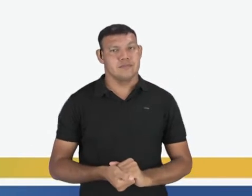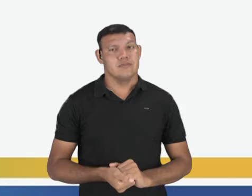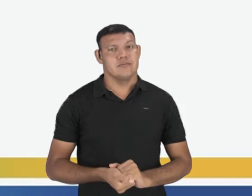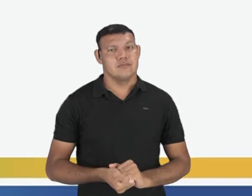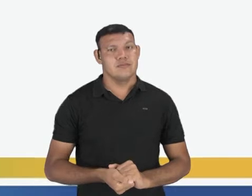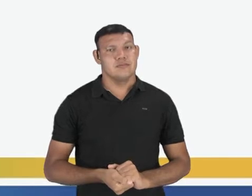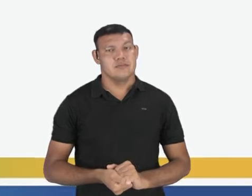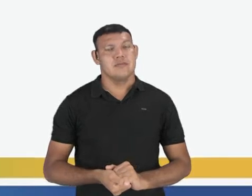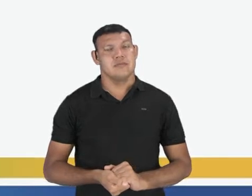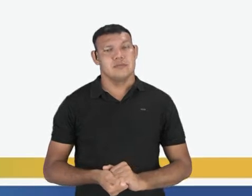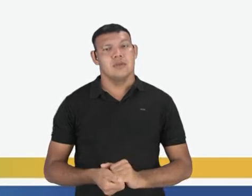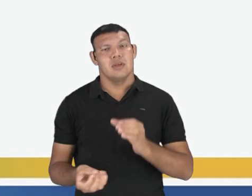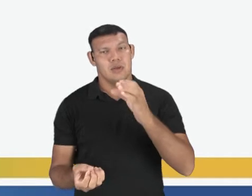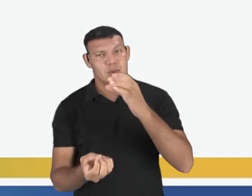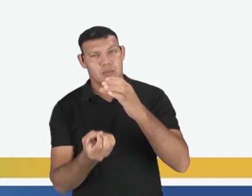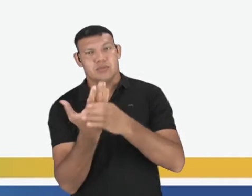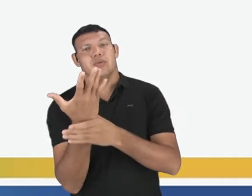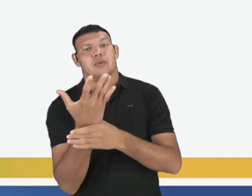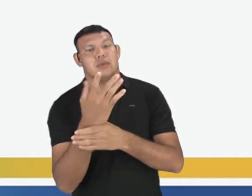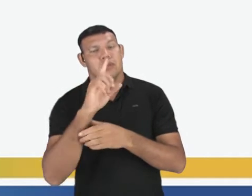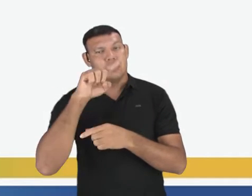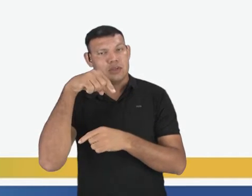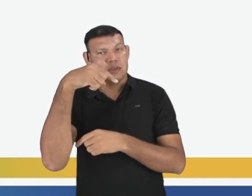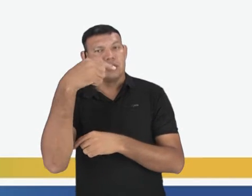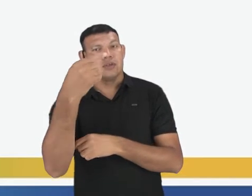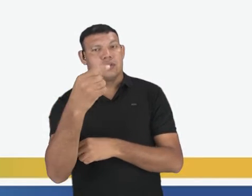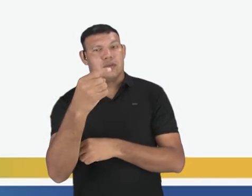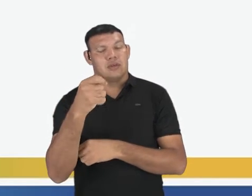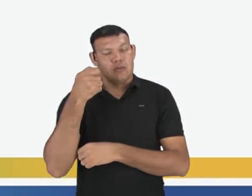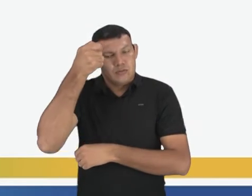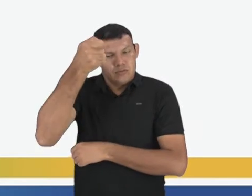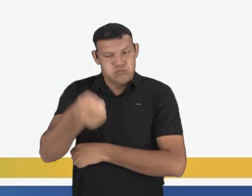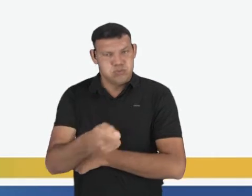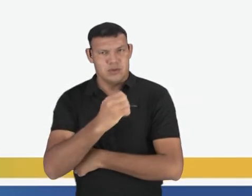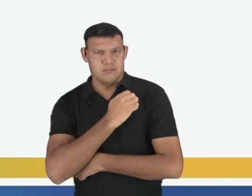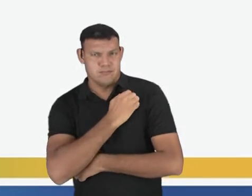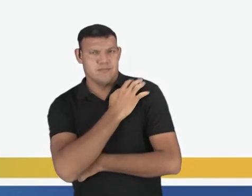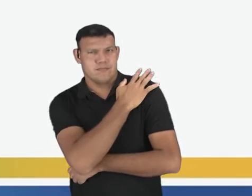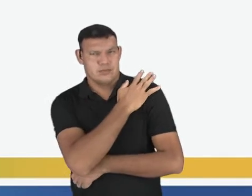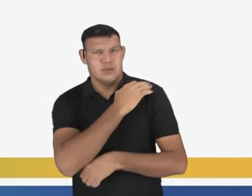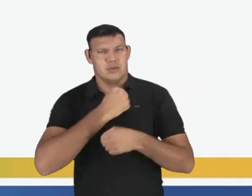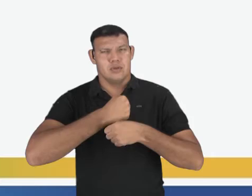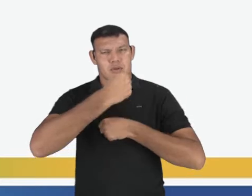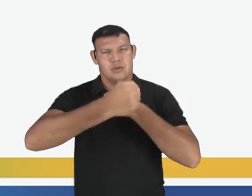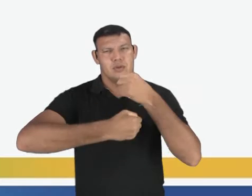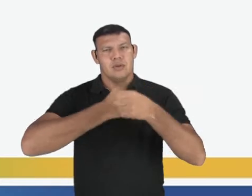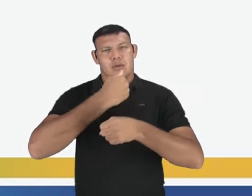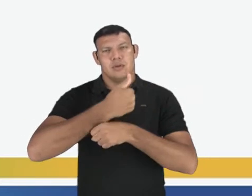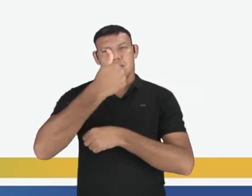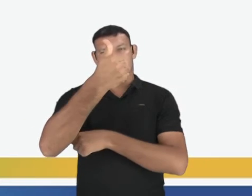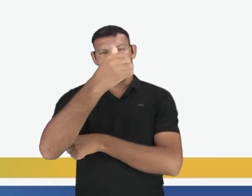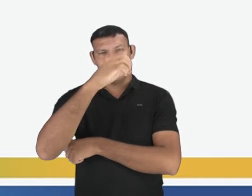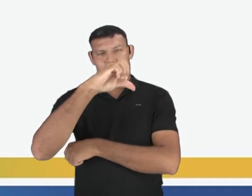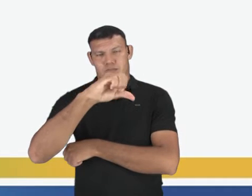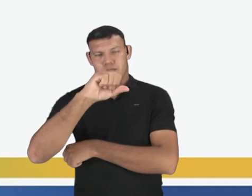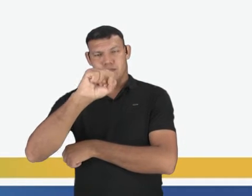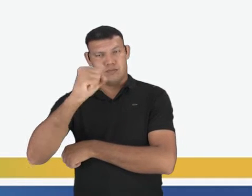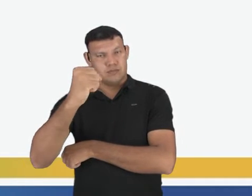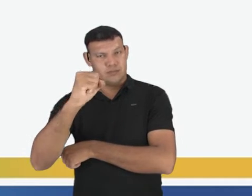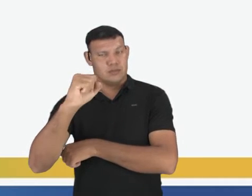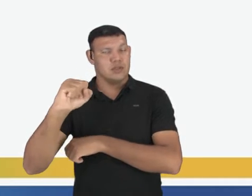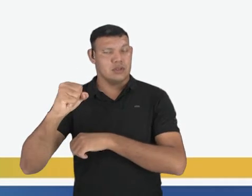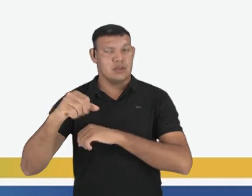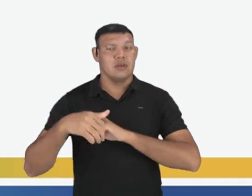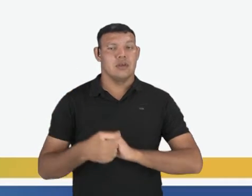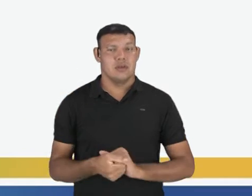que foi, né, promulgada aí pós, então, ditadura militar, 1988, né, por isso que ela é conhecida